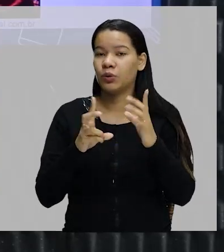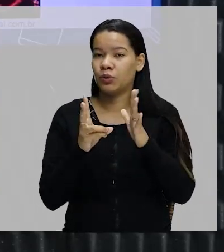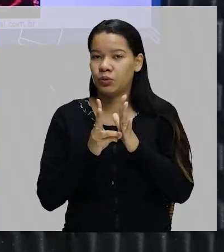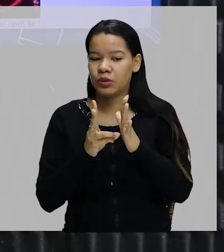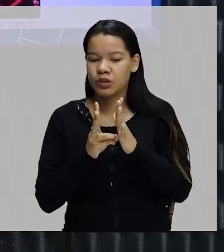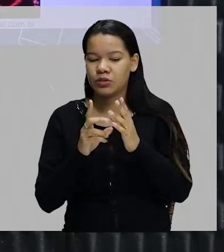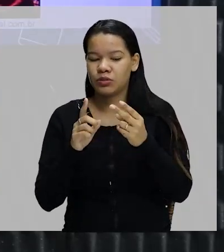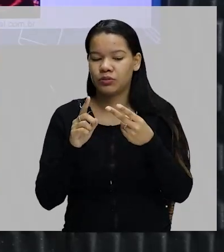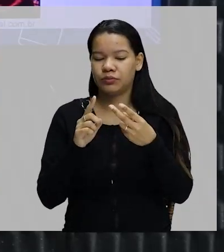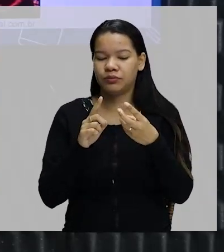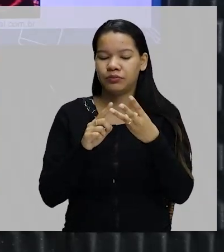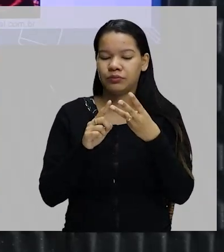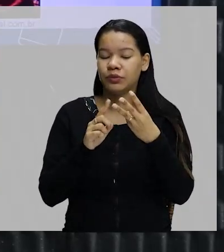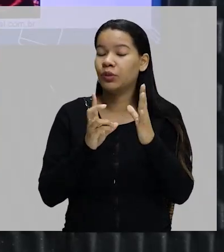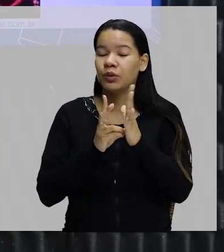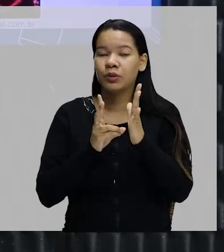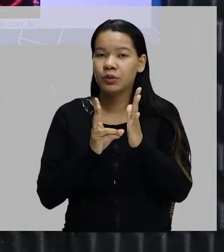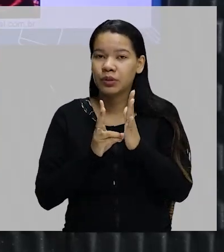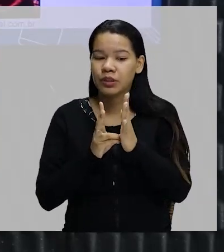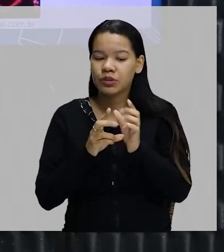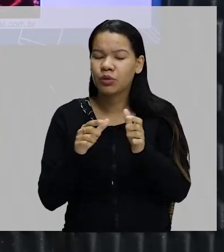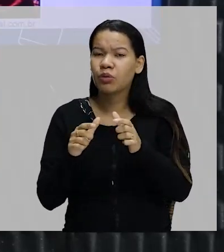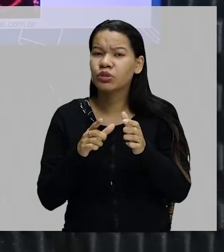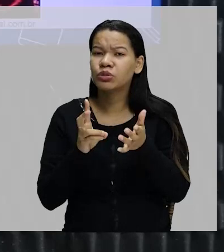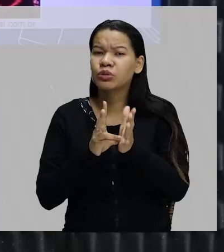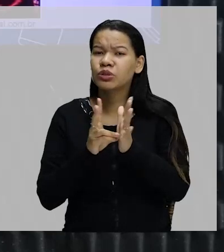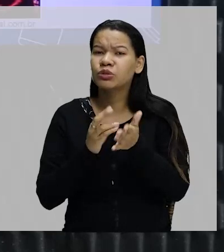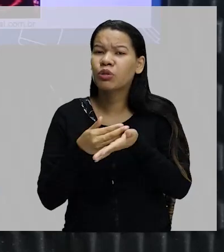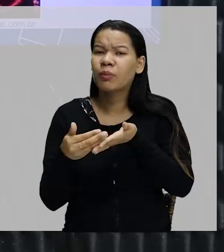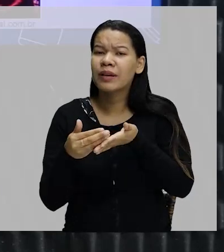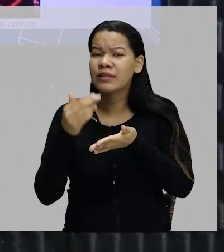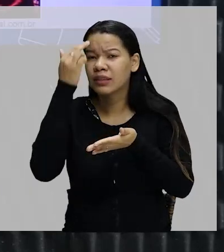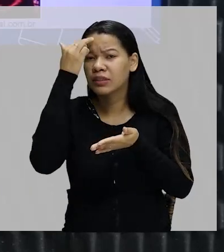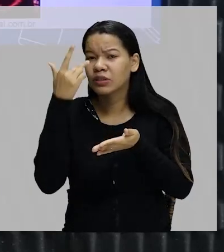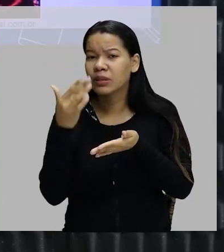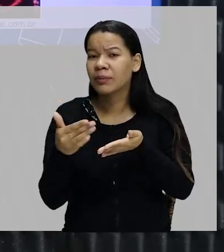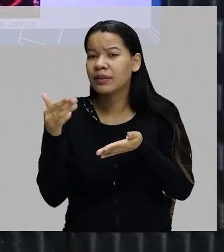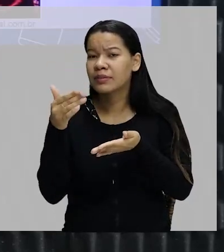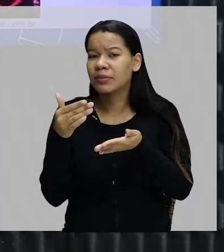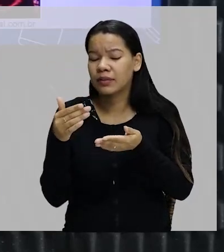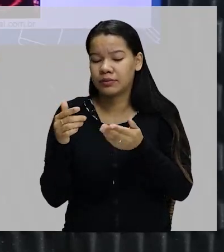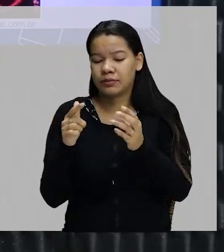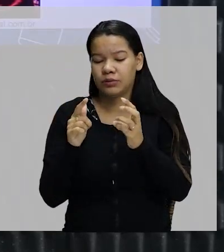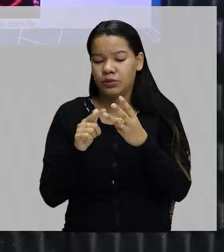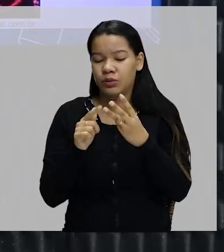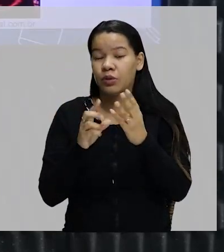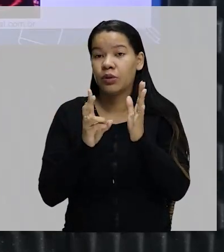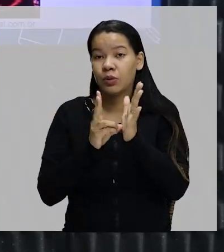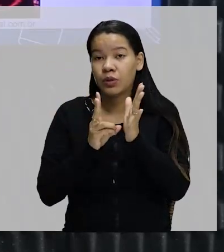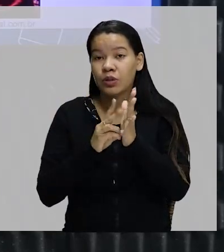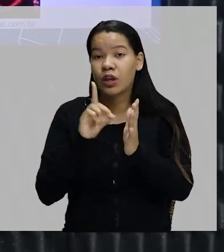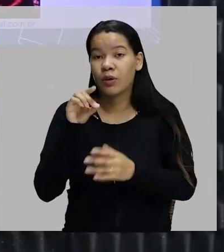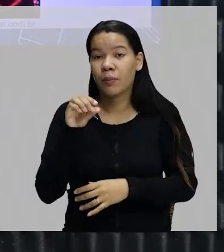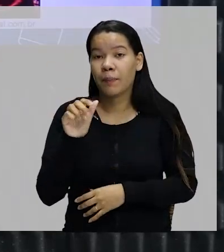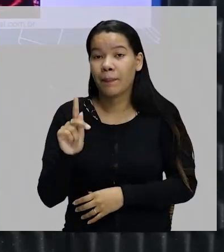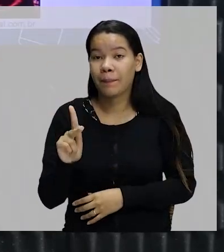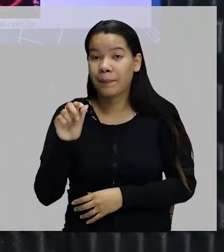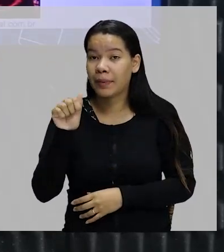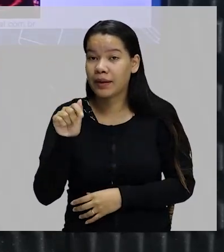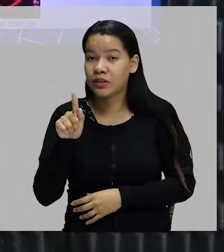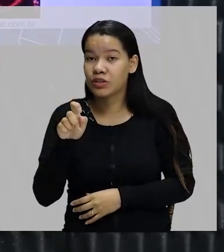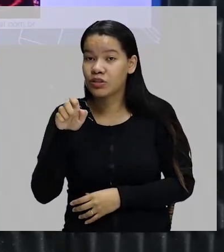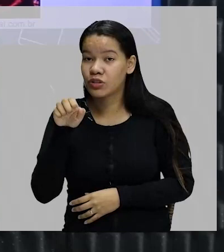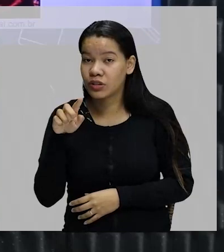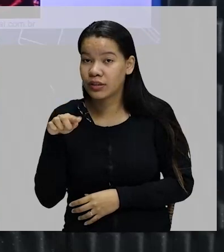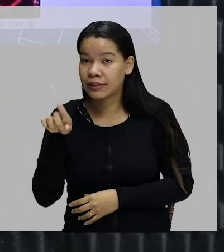ainda a figura do índio. Onde que o índio entra nessa história, professor? O índio era um pajé, que em